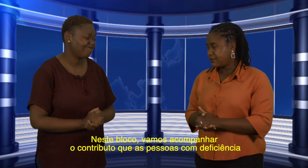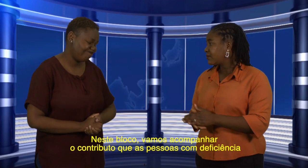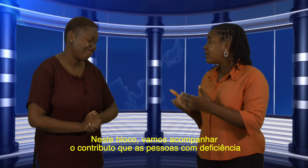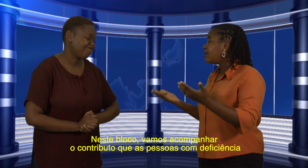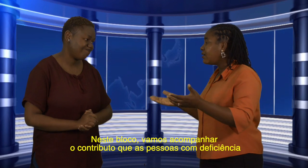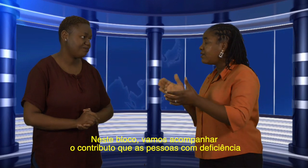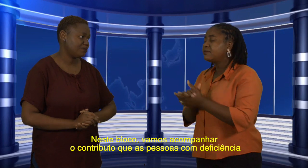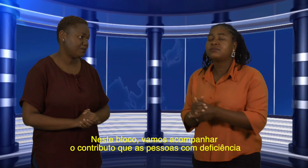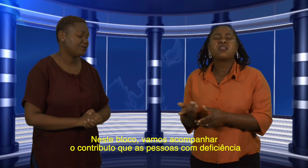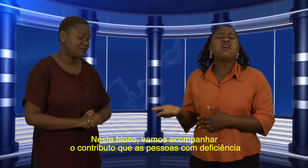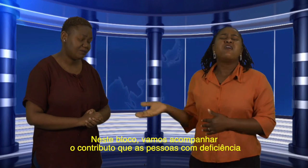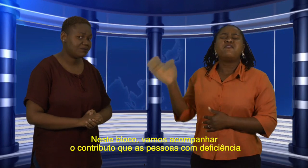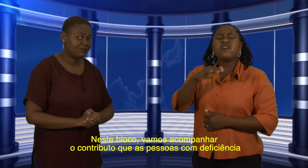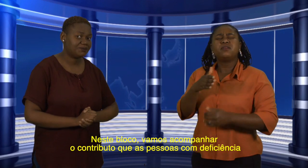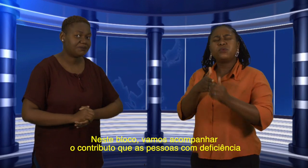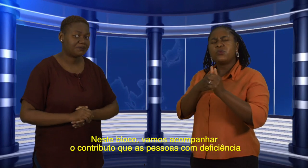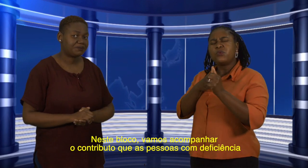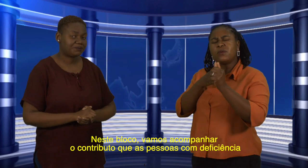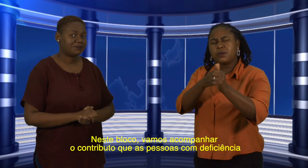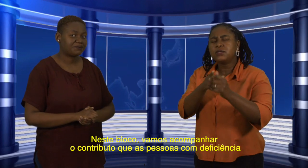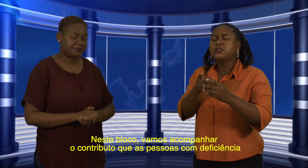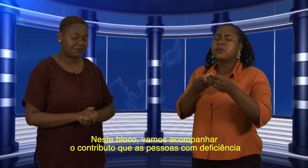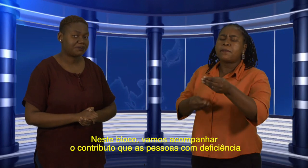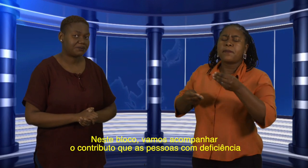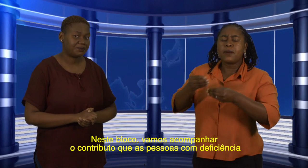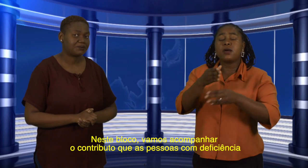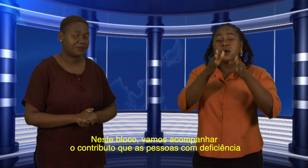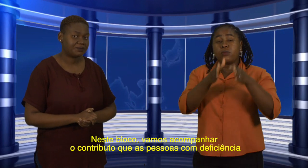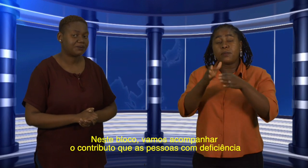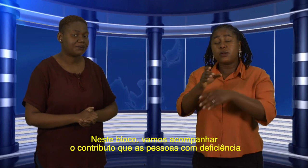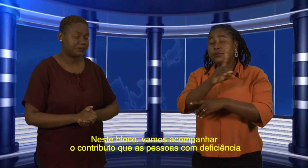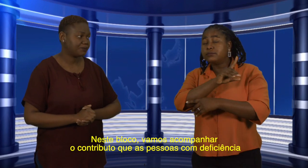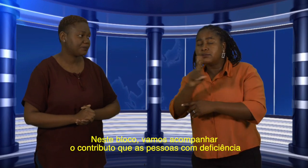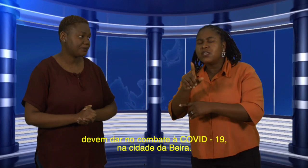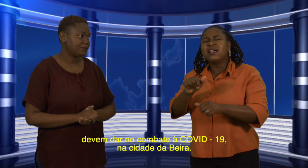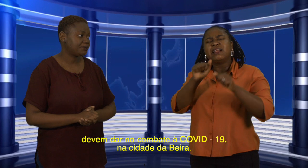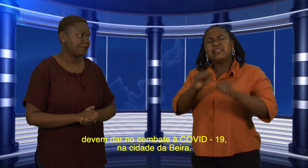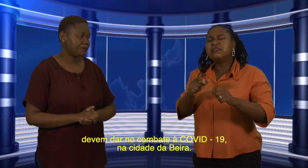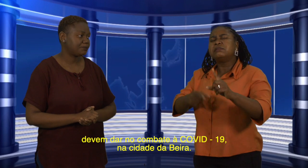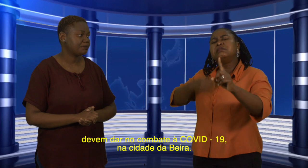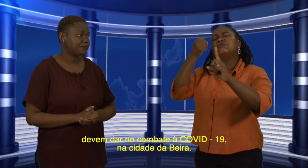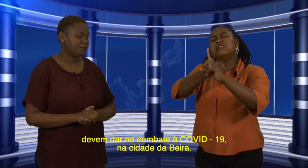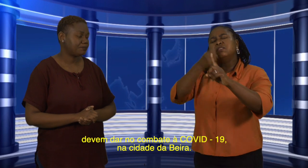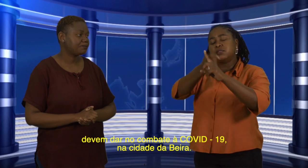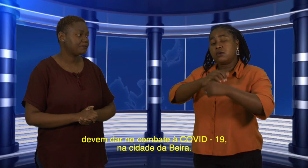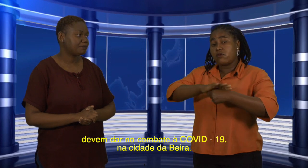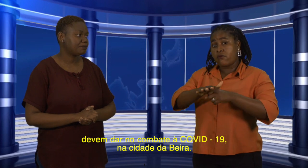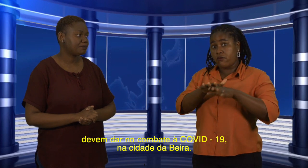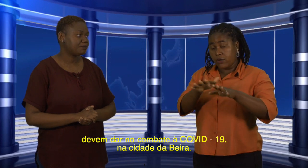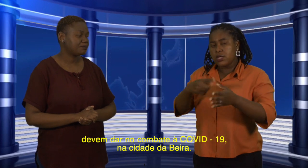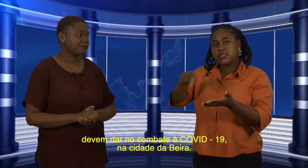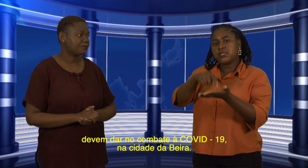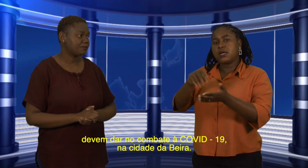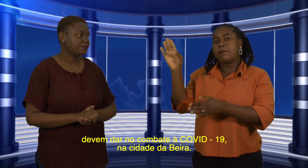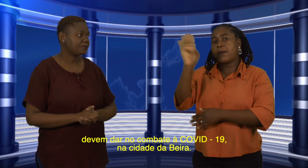Neste bloco vamos acompanhar o contributo que as pessoas com deficiência devem dar no combate à Covid-19